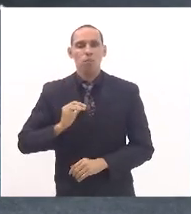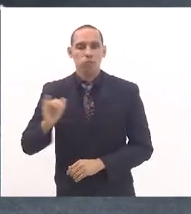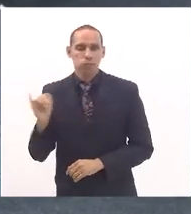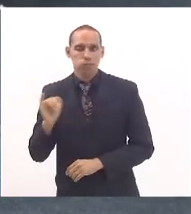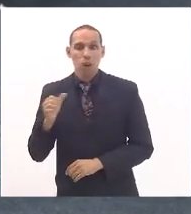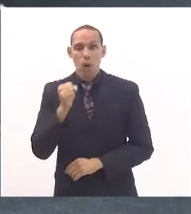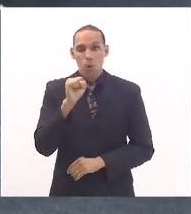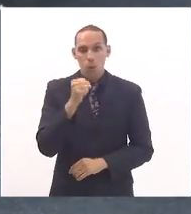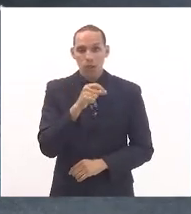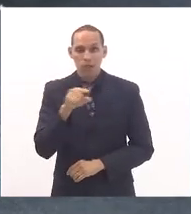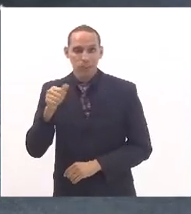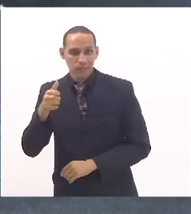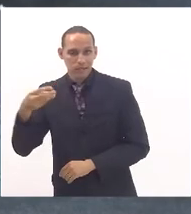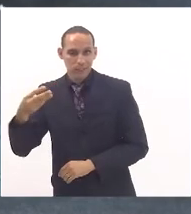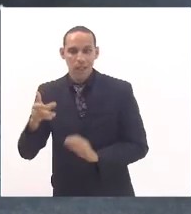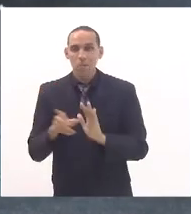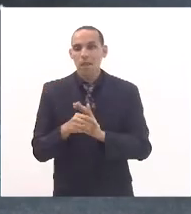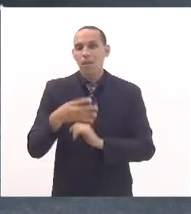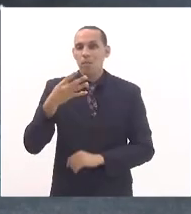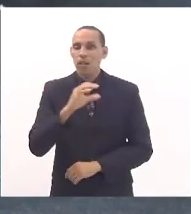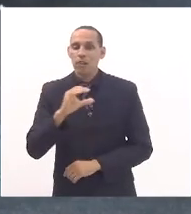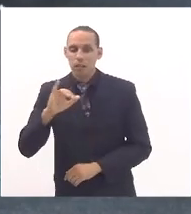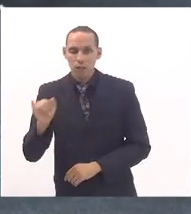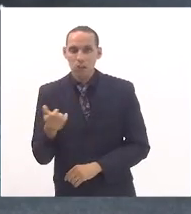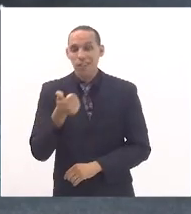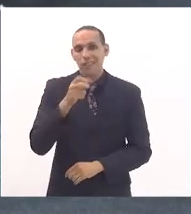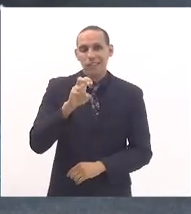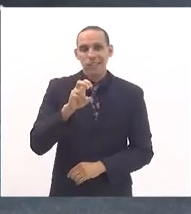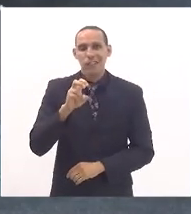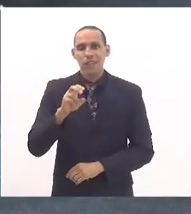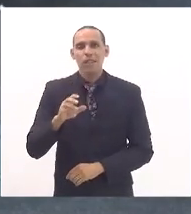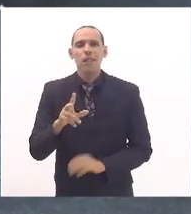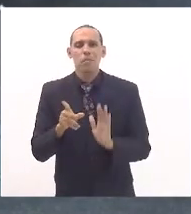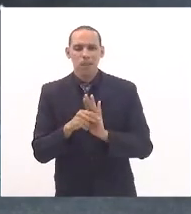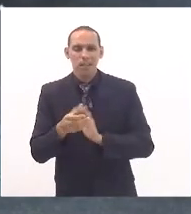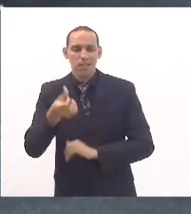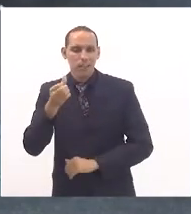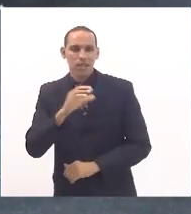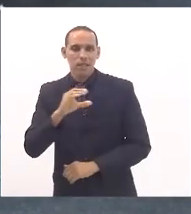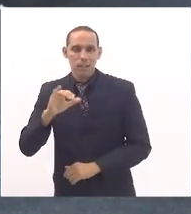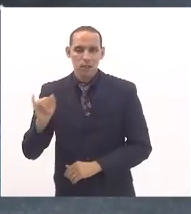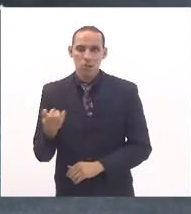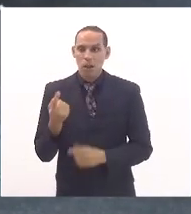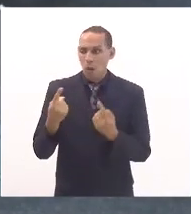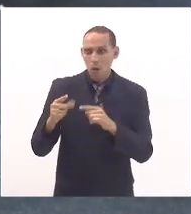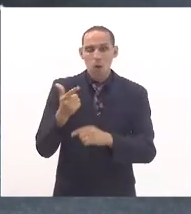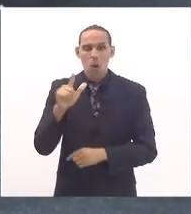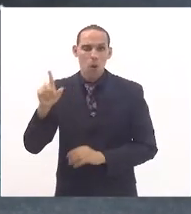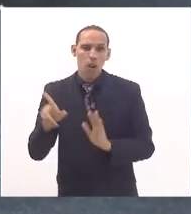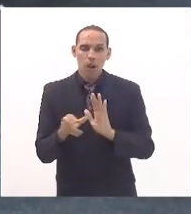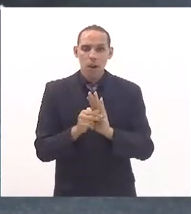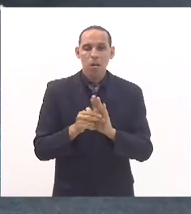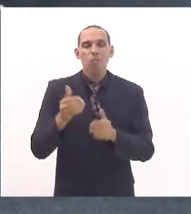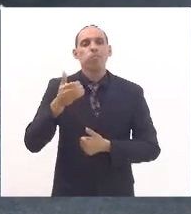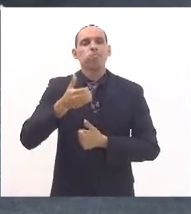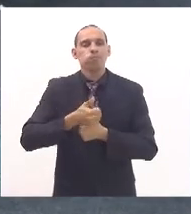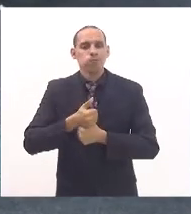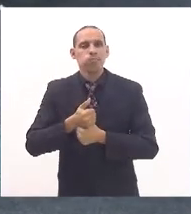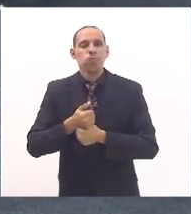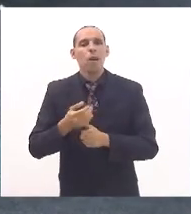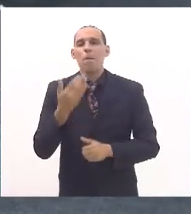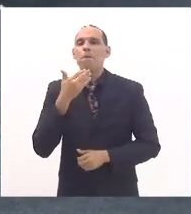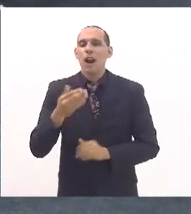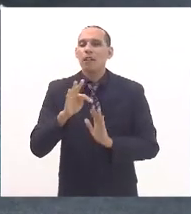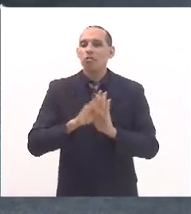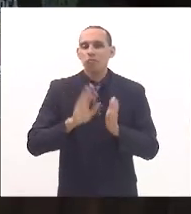13 pela emenda 4 da CCJ, 15 pela emenda 6 da CCJ, contrárias às demais emendas, concluindo por substitutivo, pedindo forma final